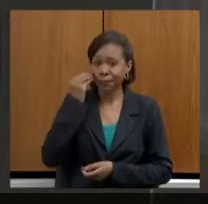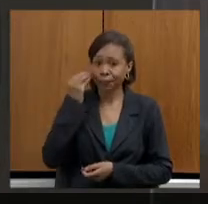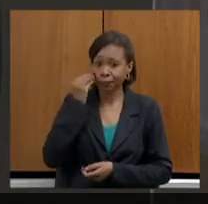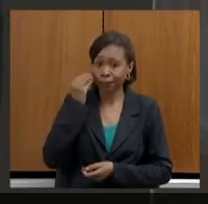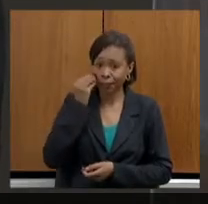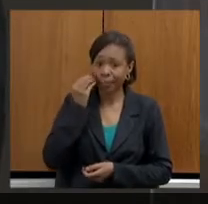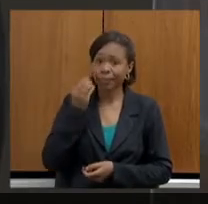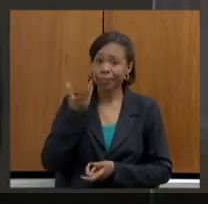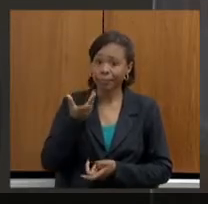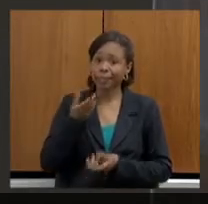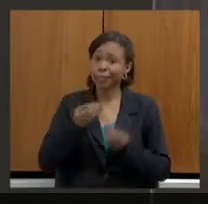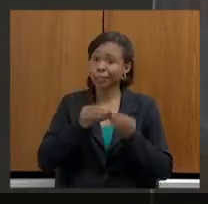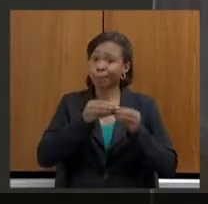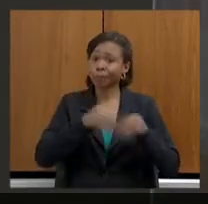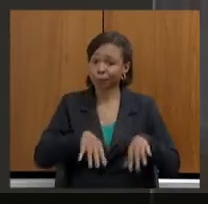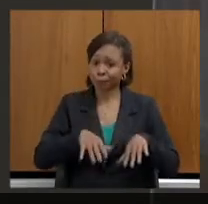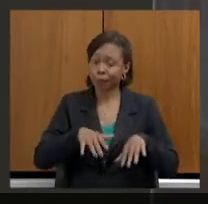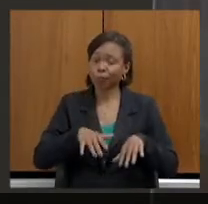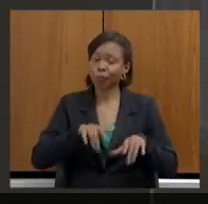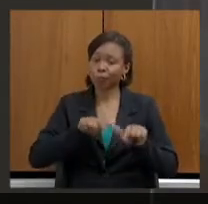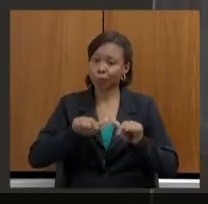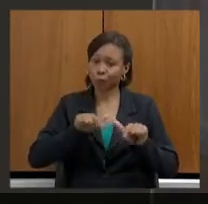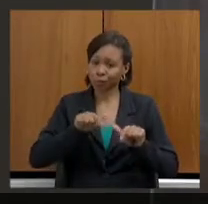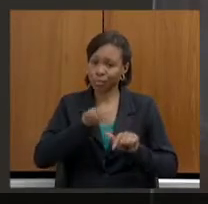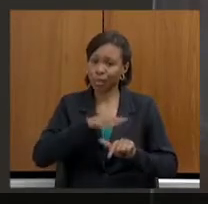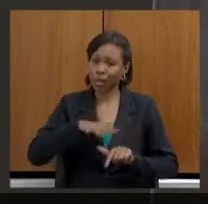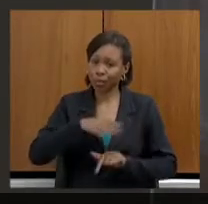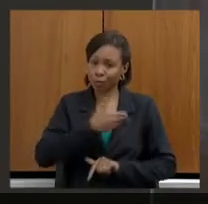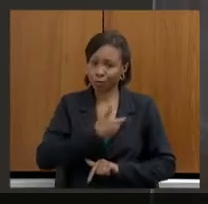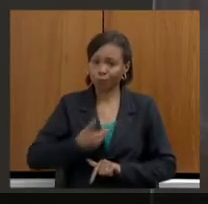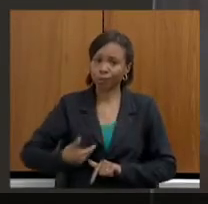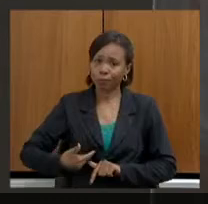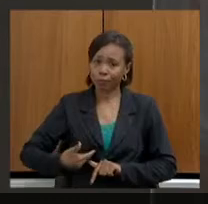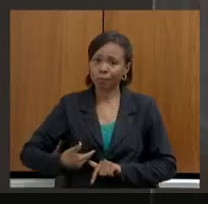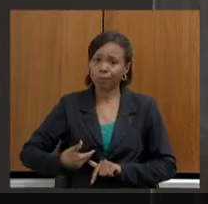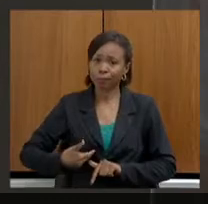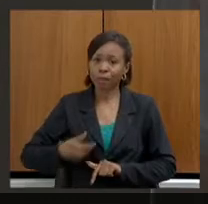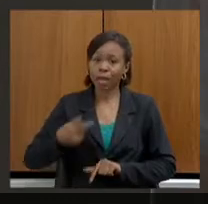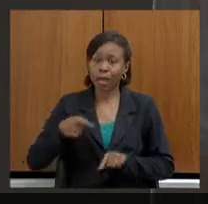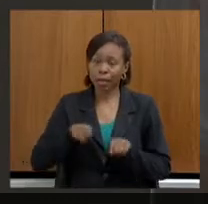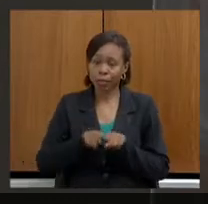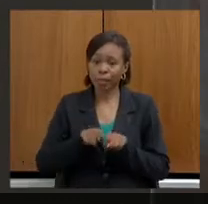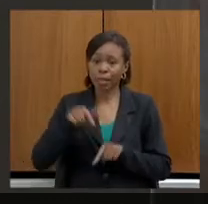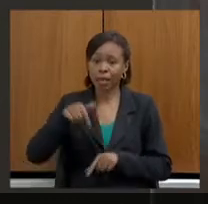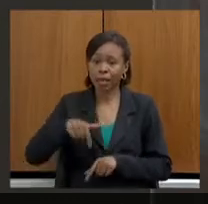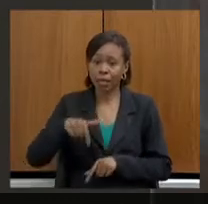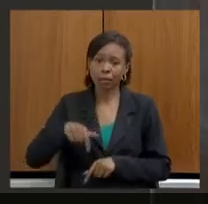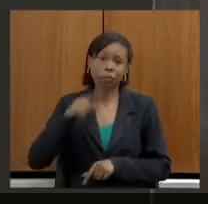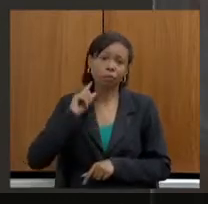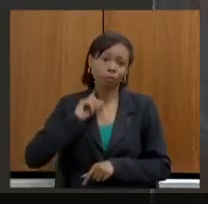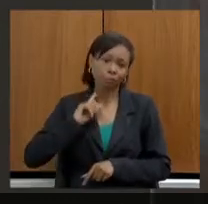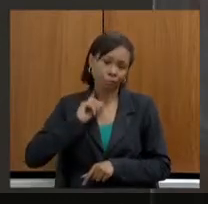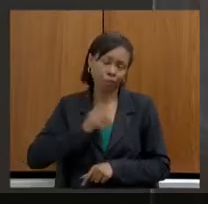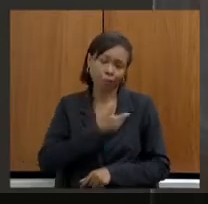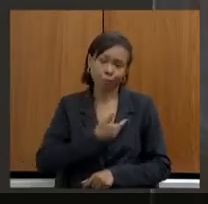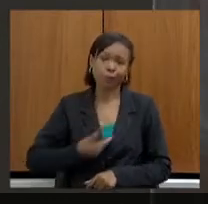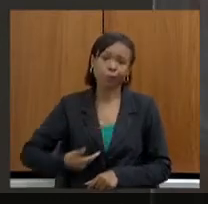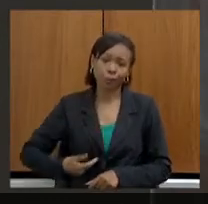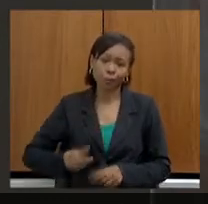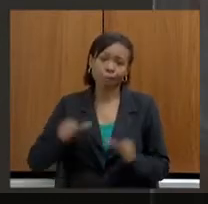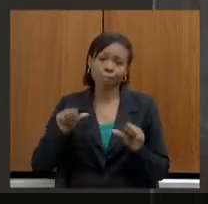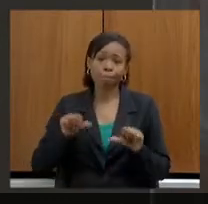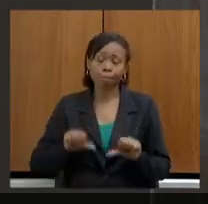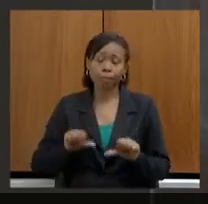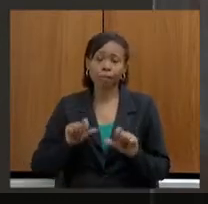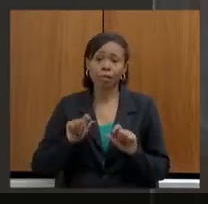praticamente do governo Central também mantém aqui Uma Peça dentro da em casa trabalhando essa questão